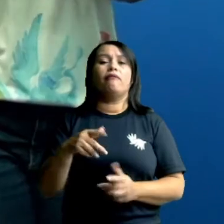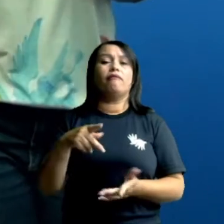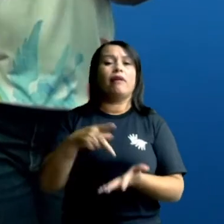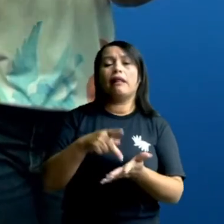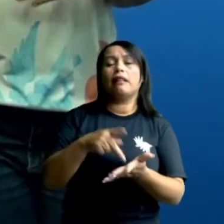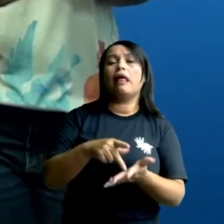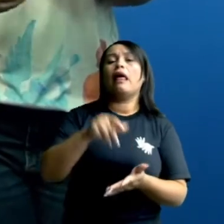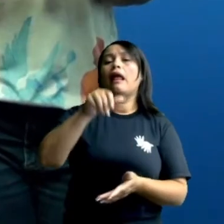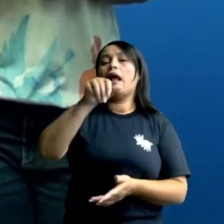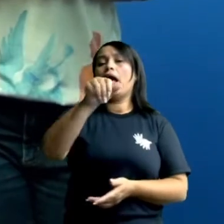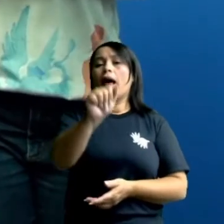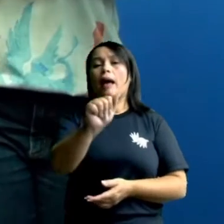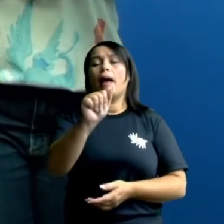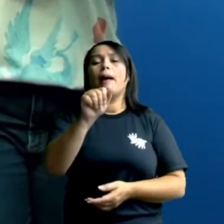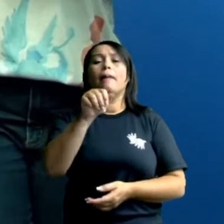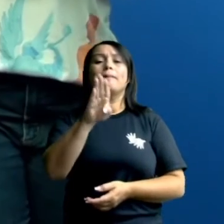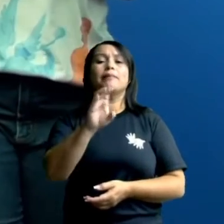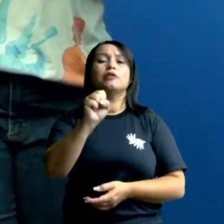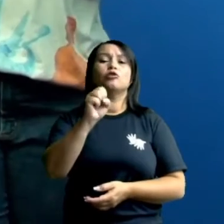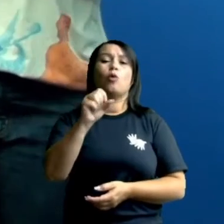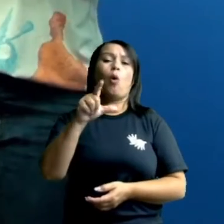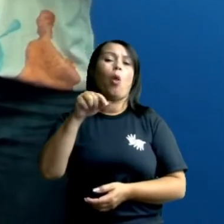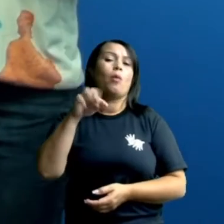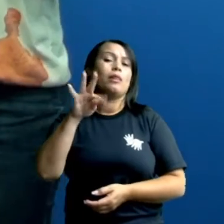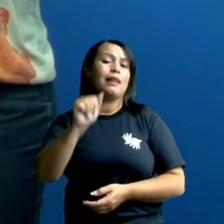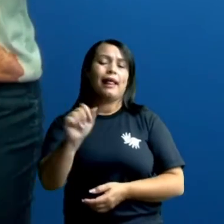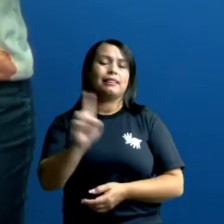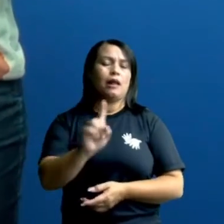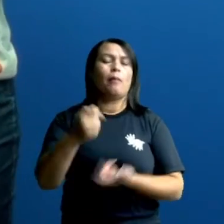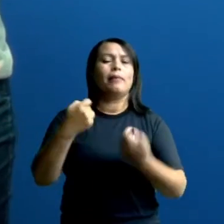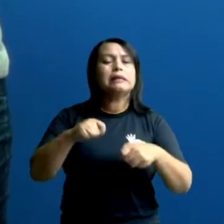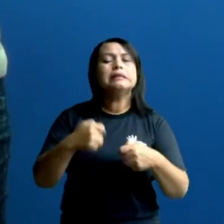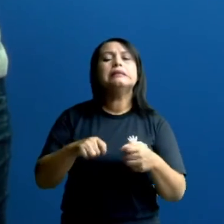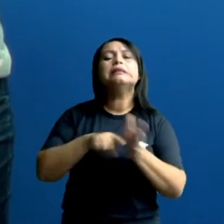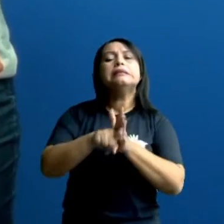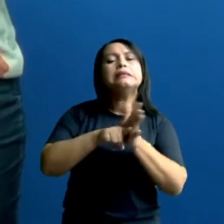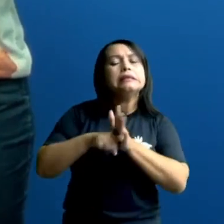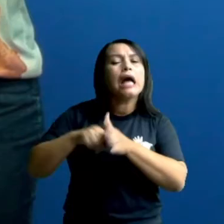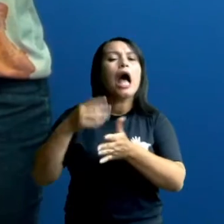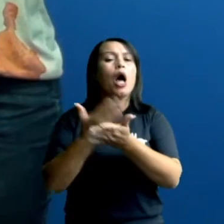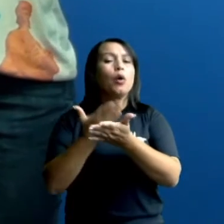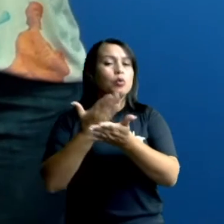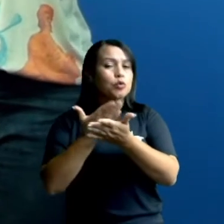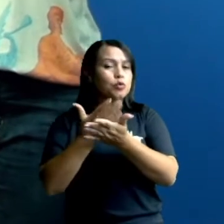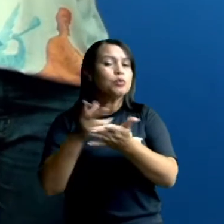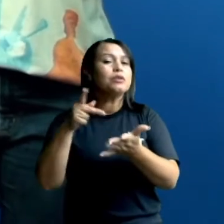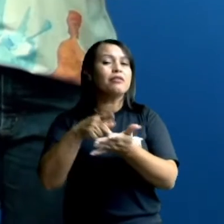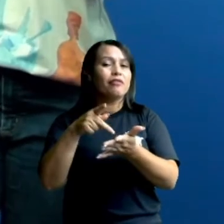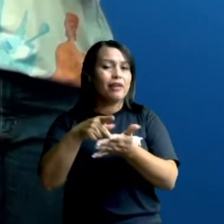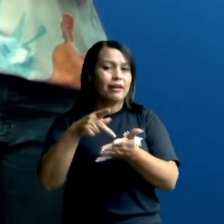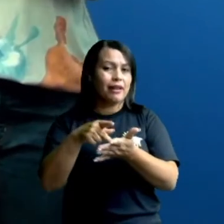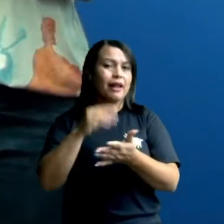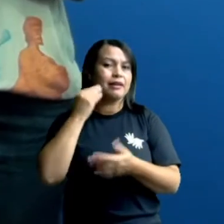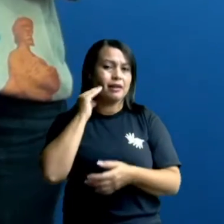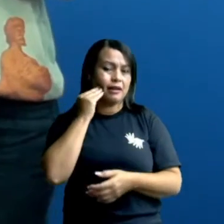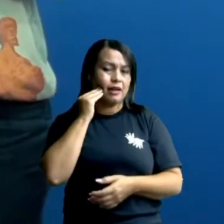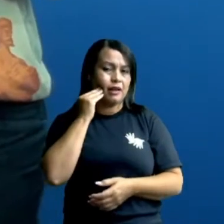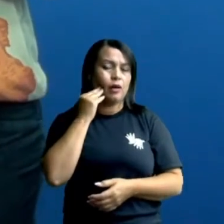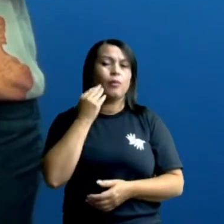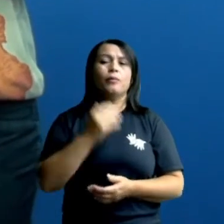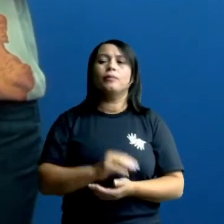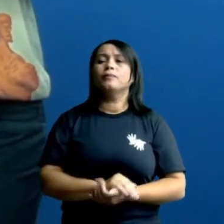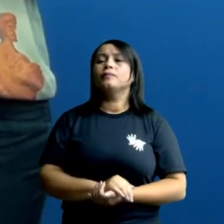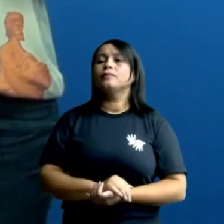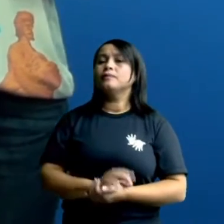precisa de muito mais estudos para gerar vamos dizer assim, esse estudo da população de uma maneira